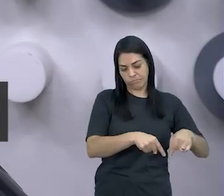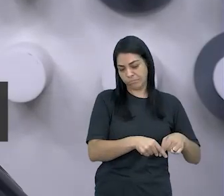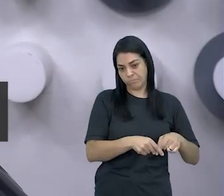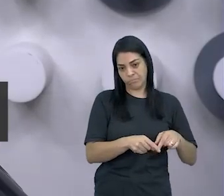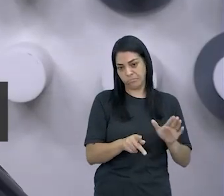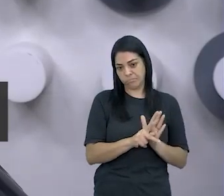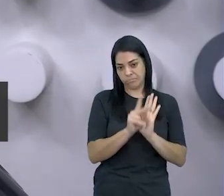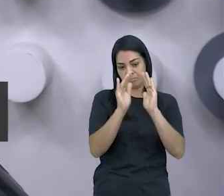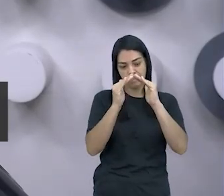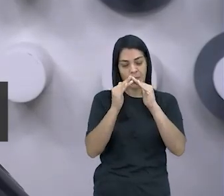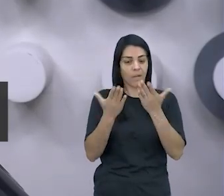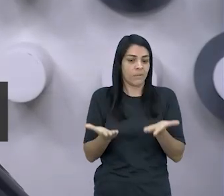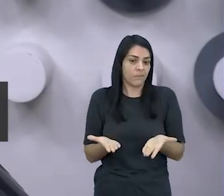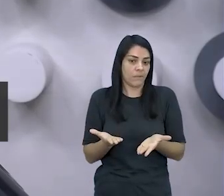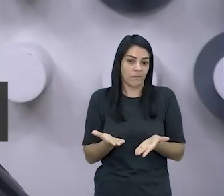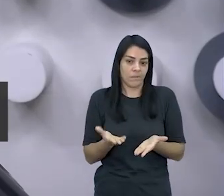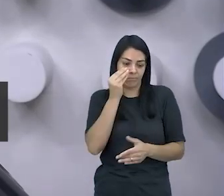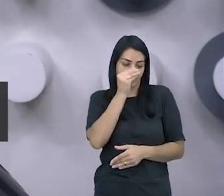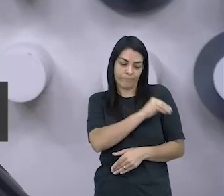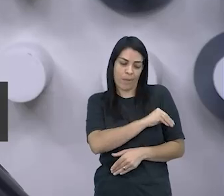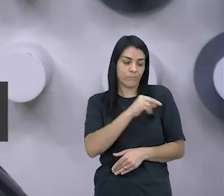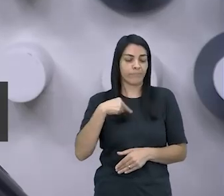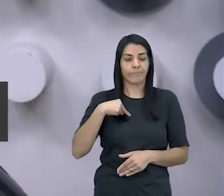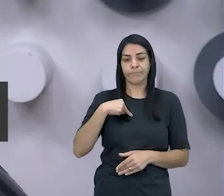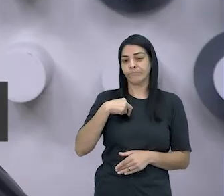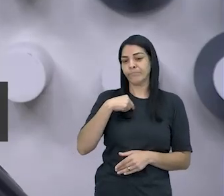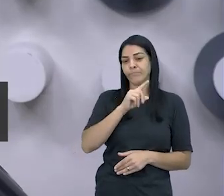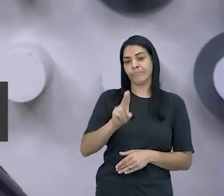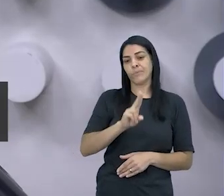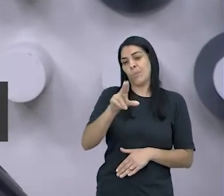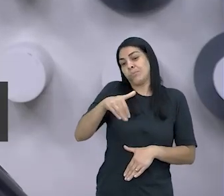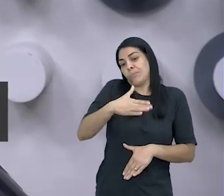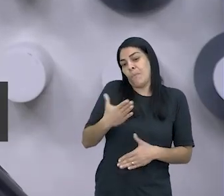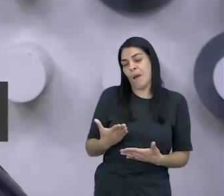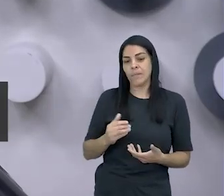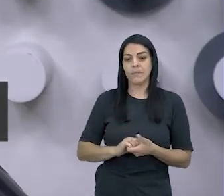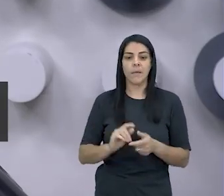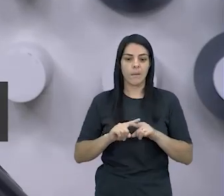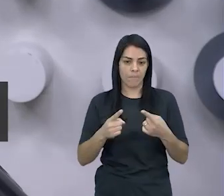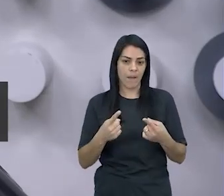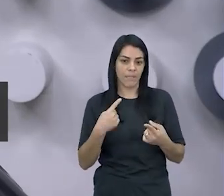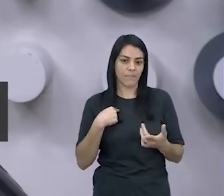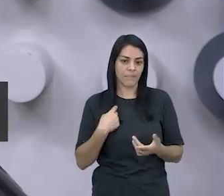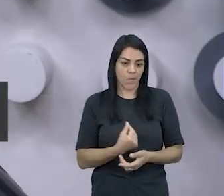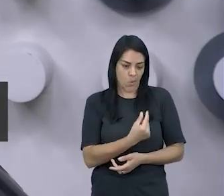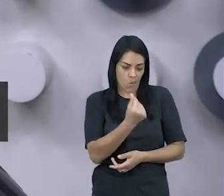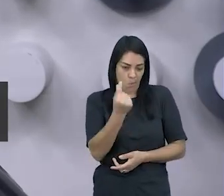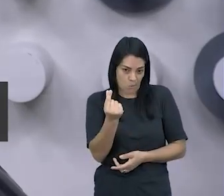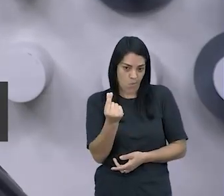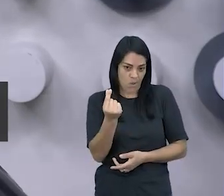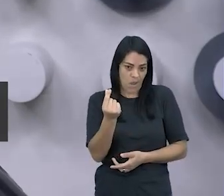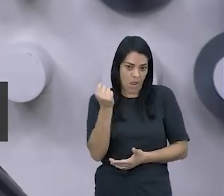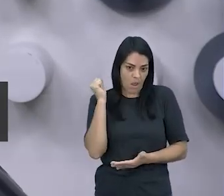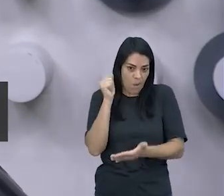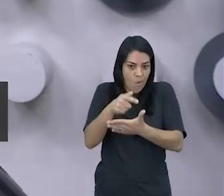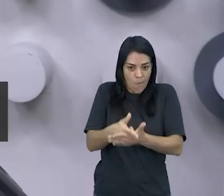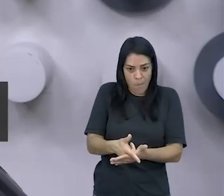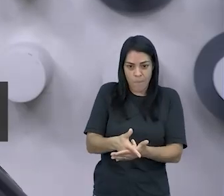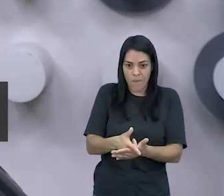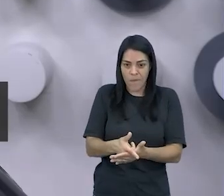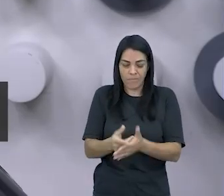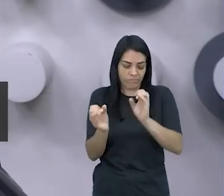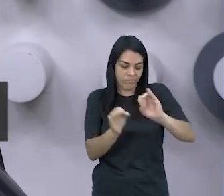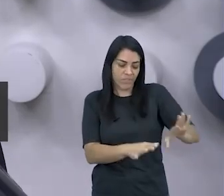minha casa. Percebe? Então, assim, eu empreguei um recurso financeiro desnecessário e isso também é